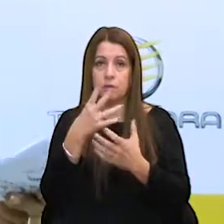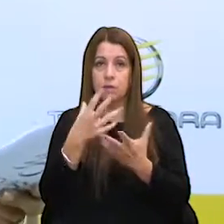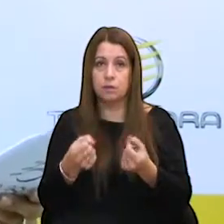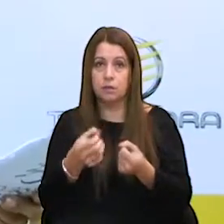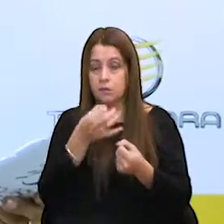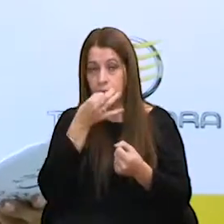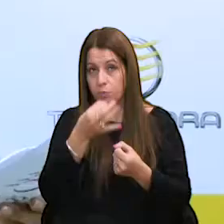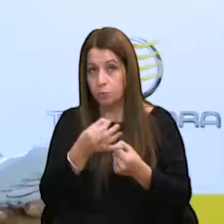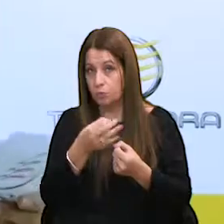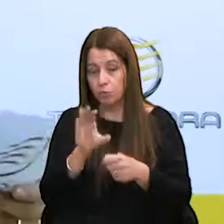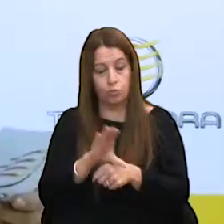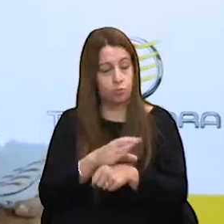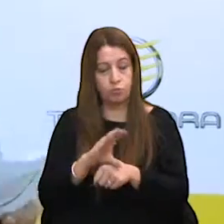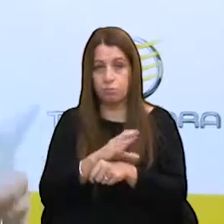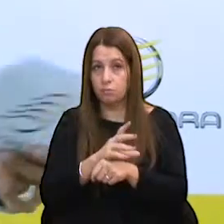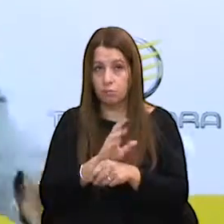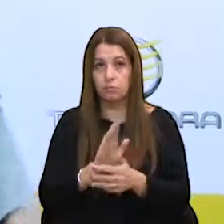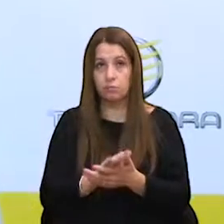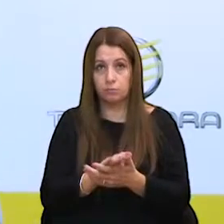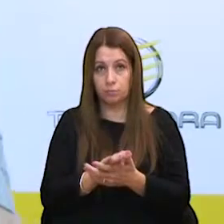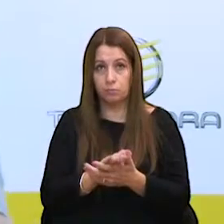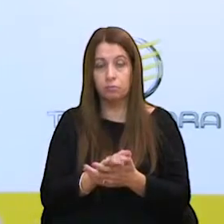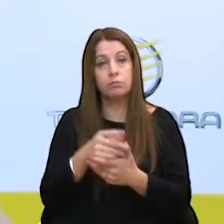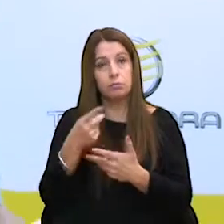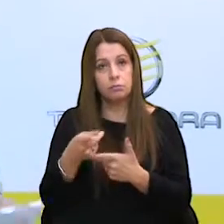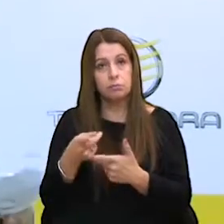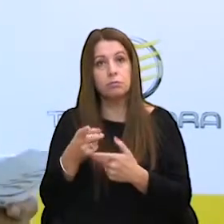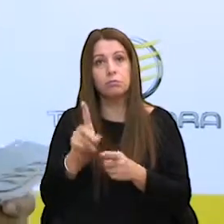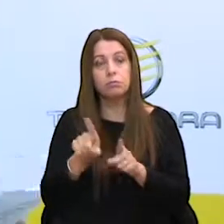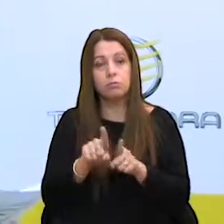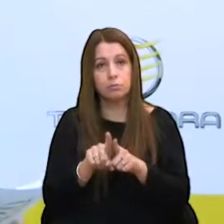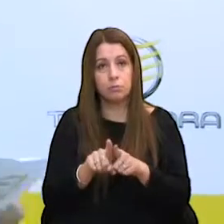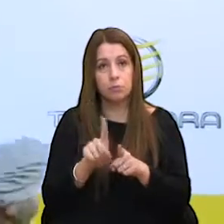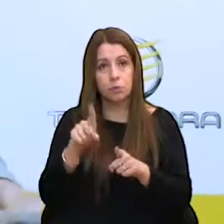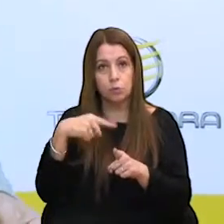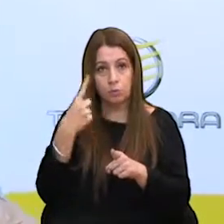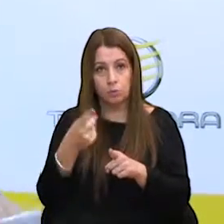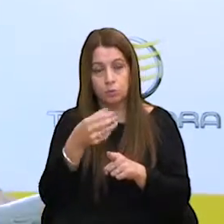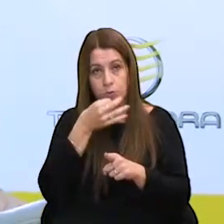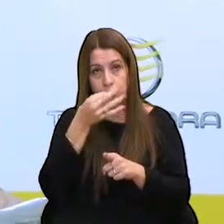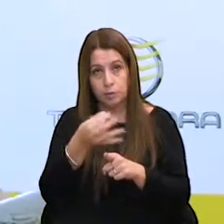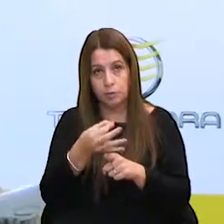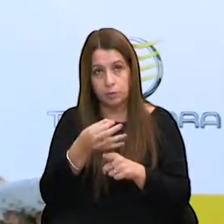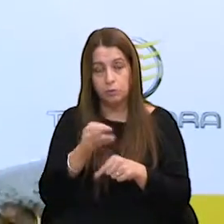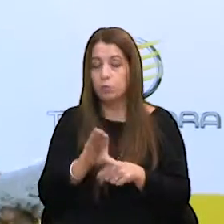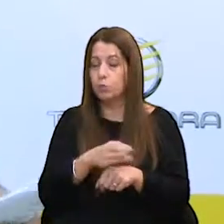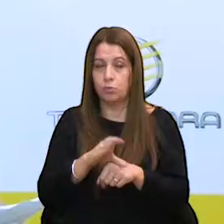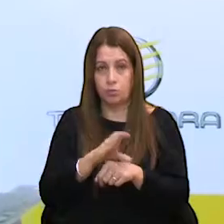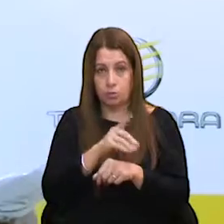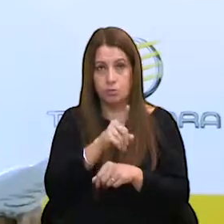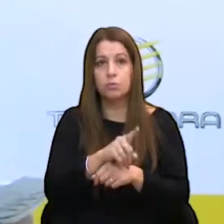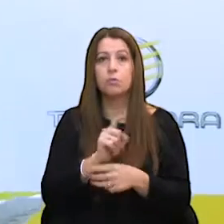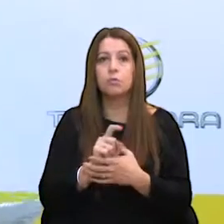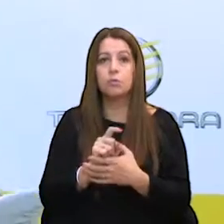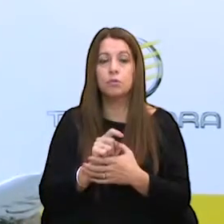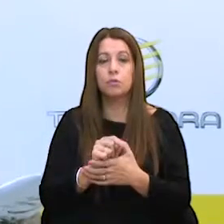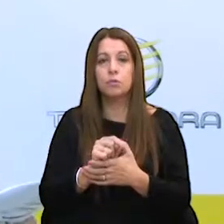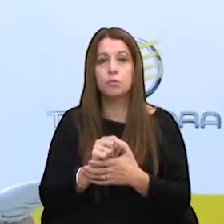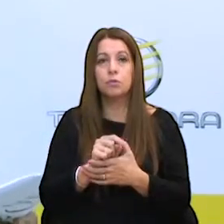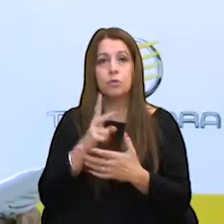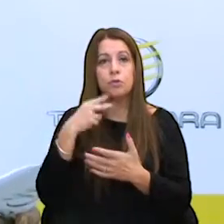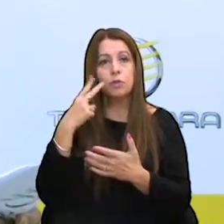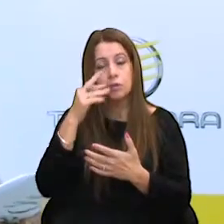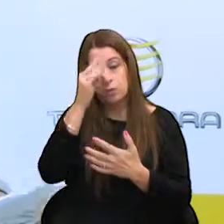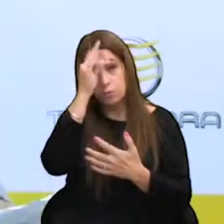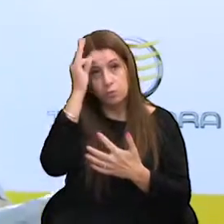acataram o parecer de inconstitucionalidade. Assim como um outro parecer de inconstitucionalidade de autoria do